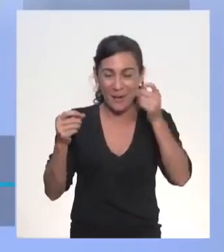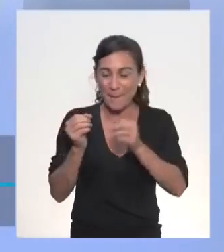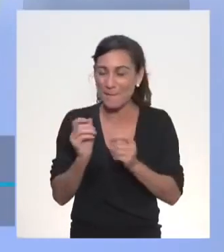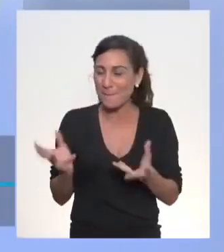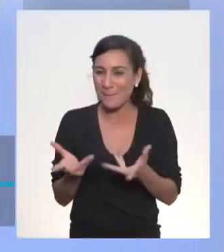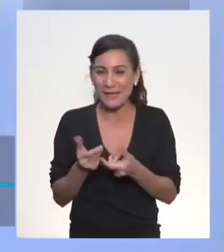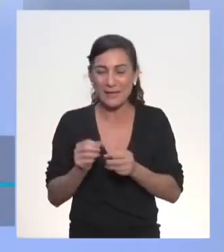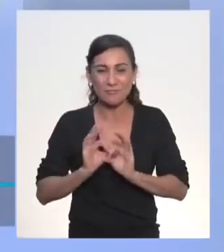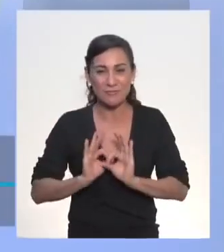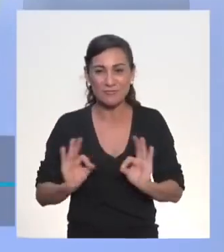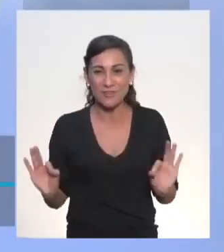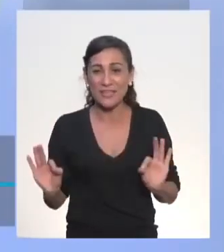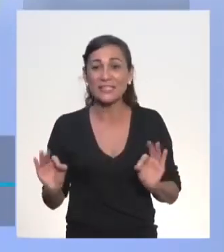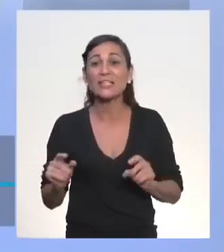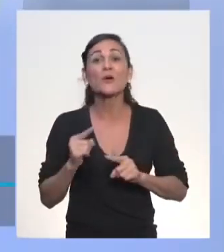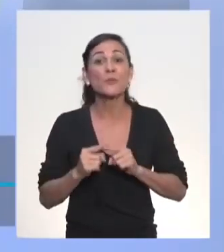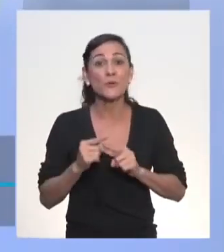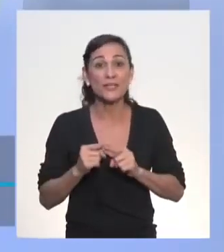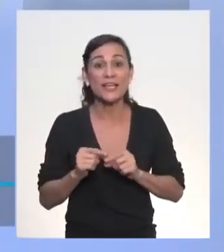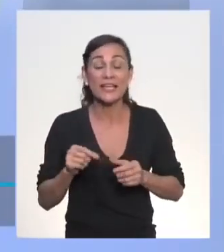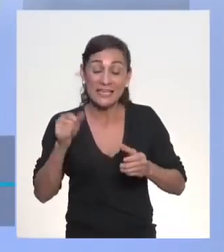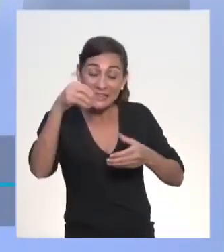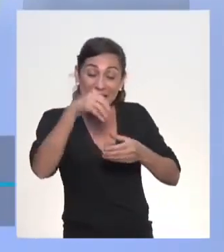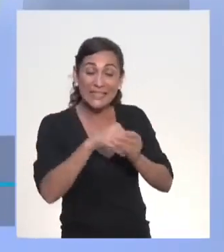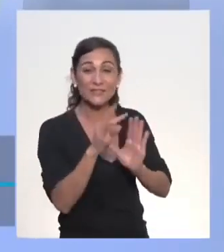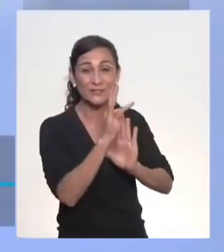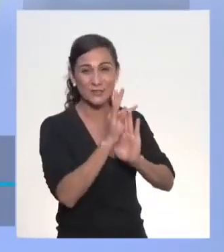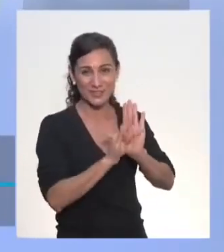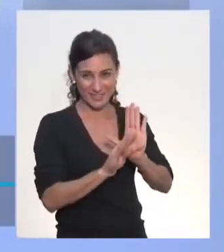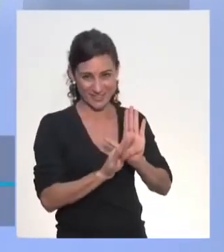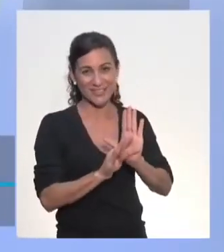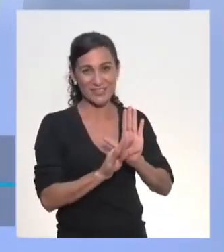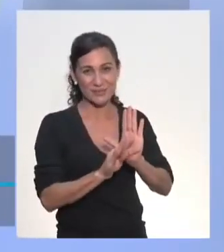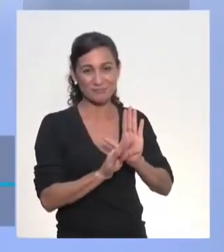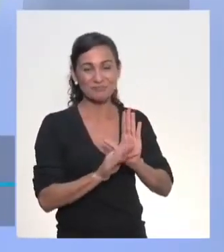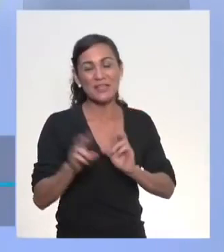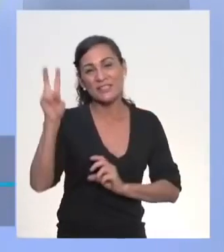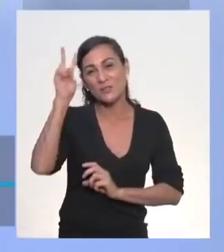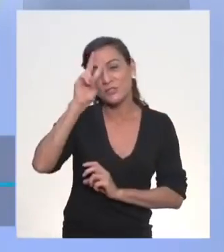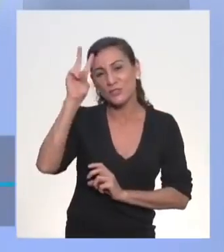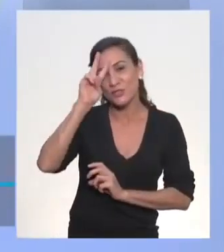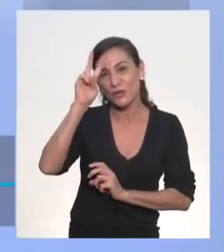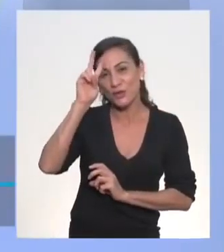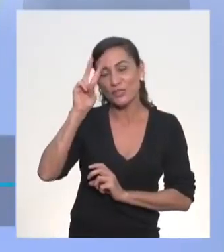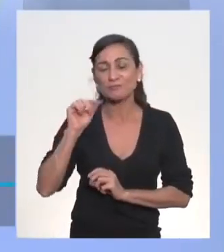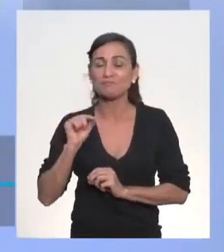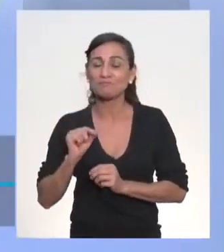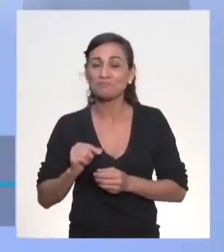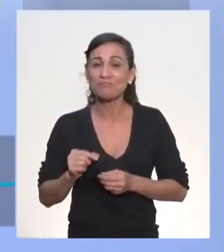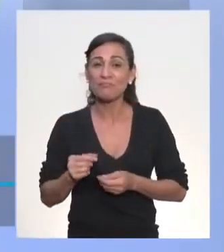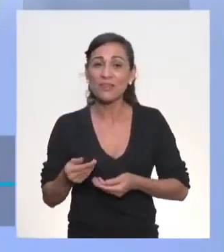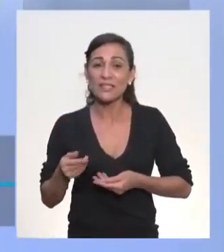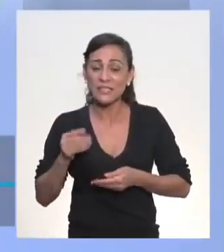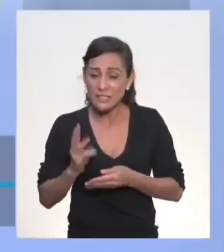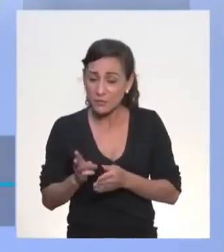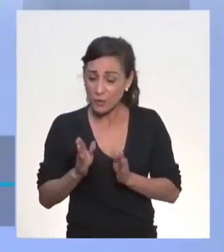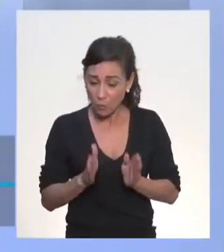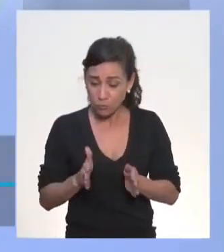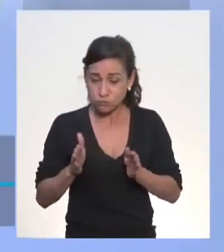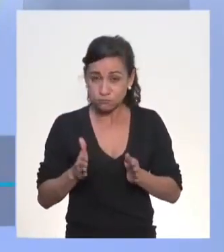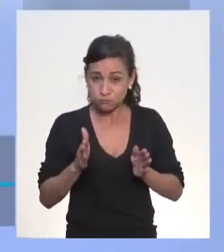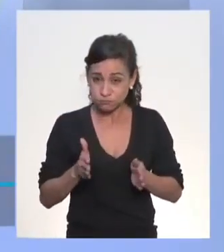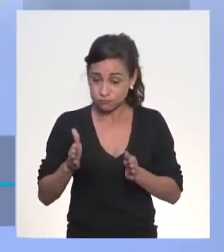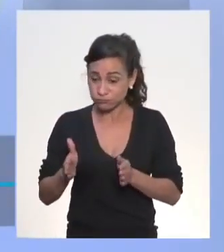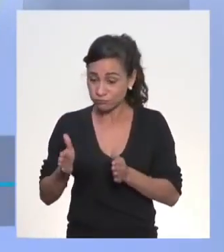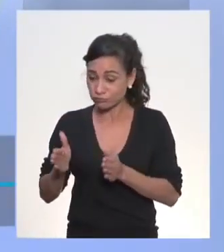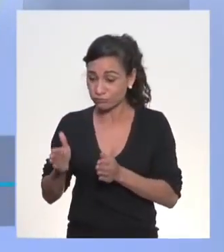ela é psicológica, nos textos. Então, se uma história está se passando de maneira, uma sequência de fatos, um